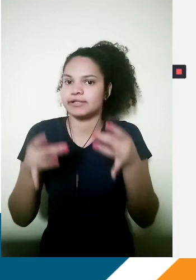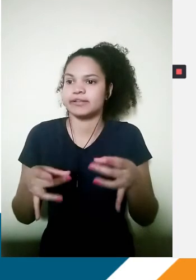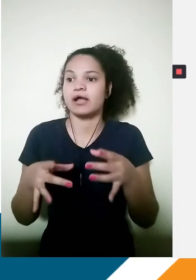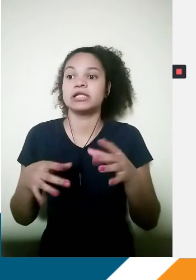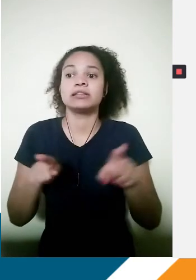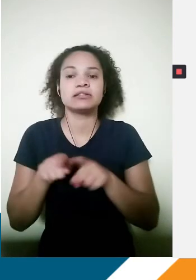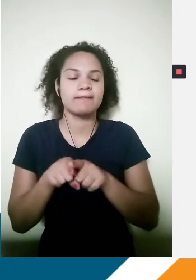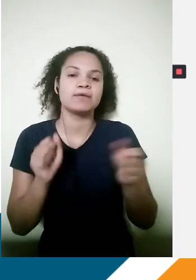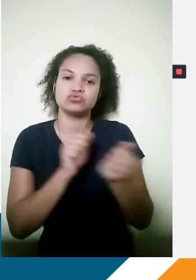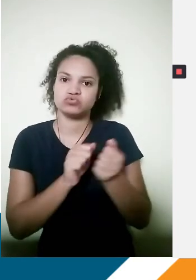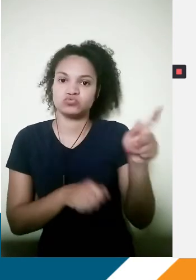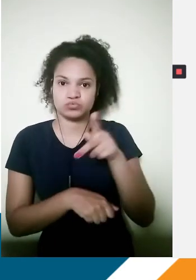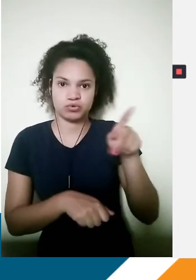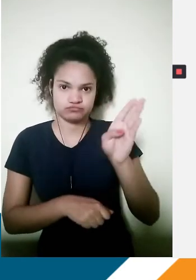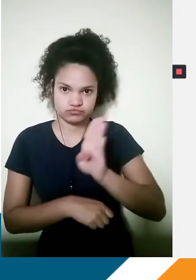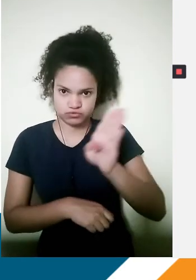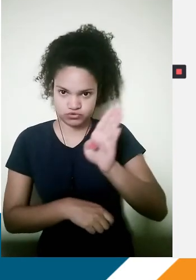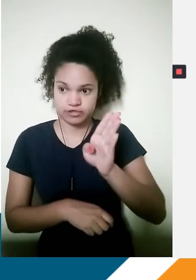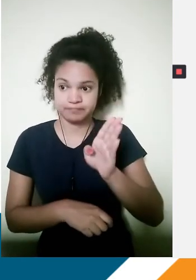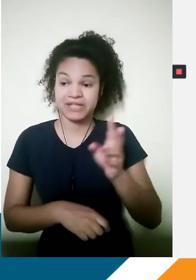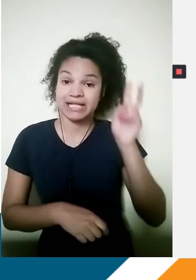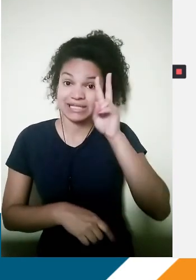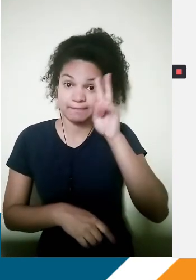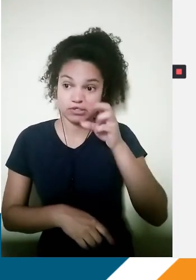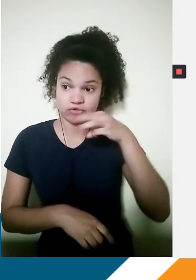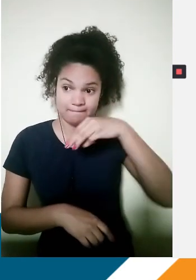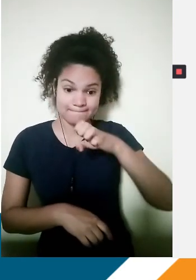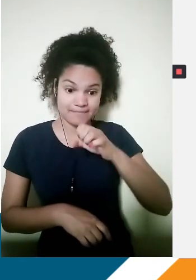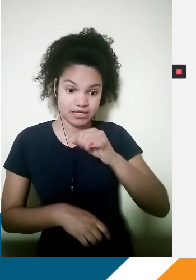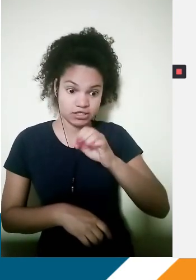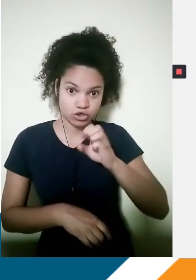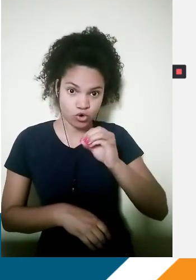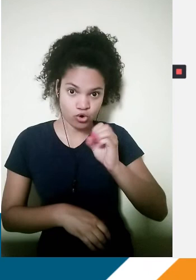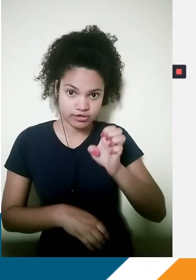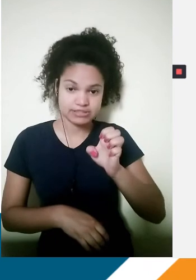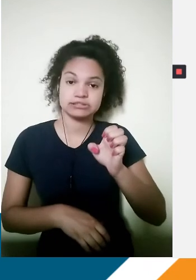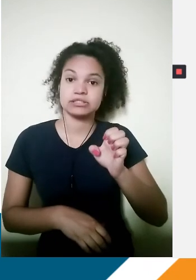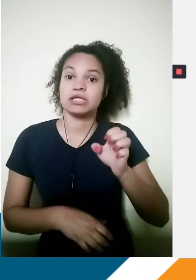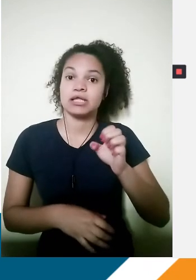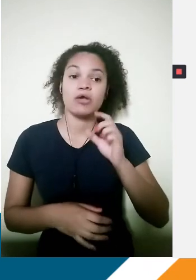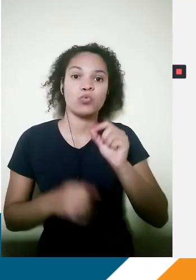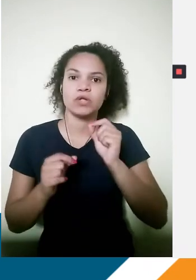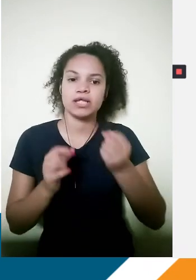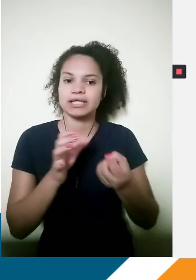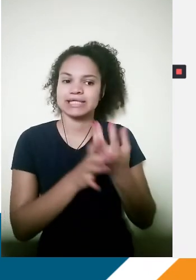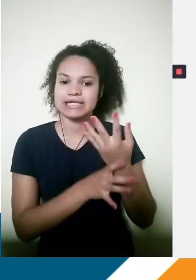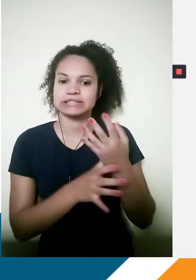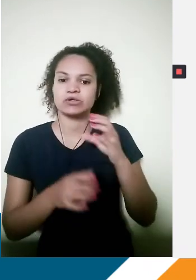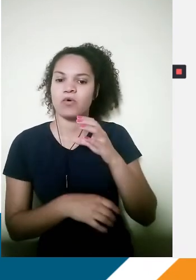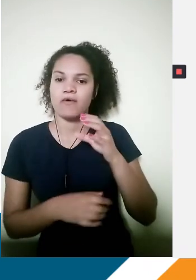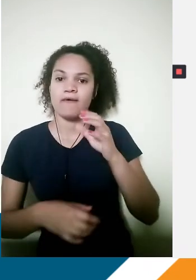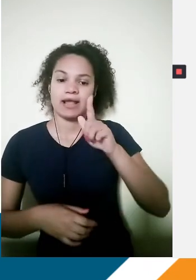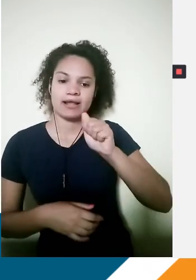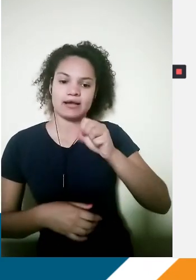com a ajuda dos seus mediadores. Lembrando que a meiose está relacionada muito intimamente à formação dos gametas